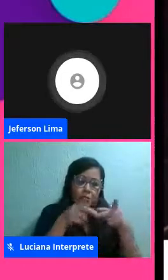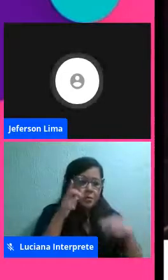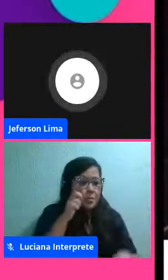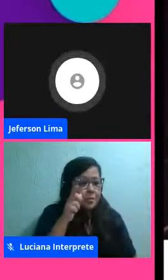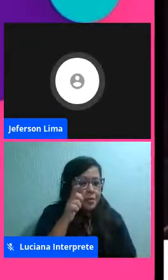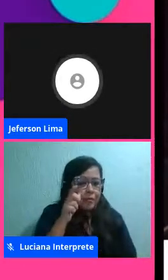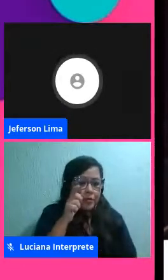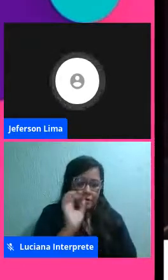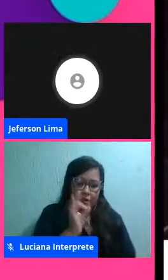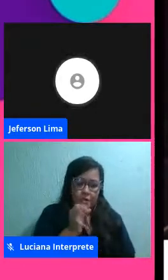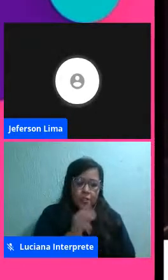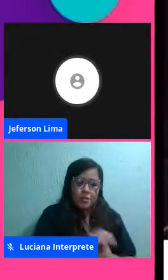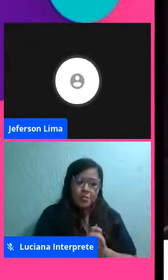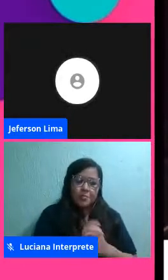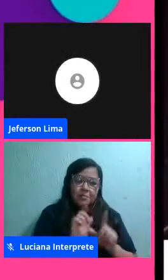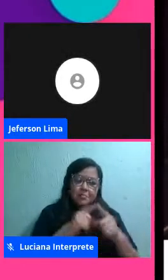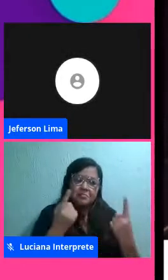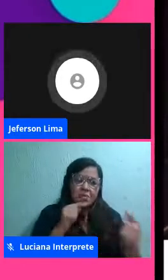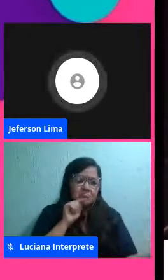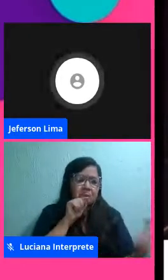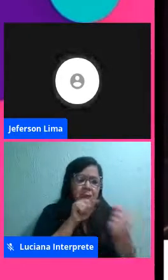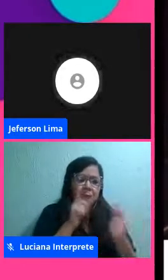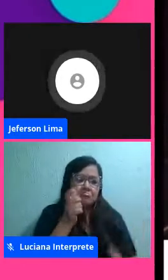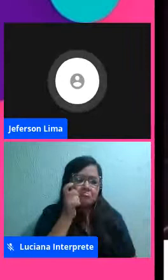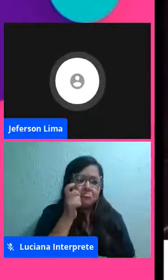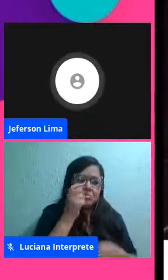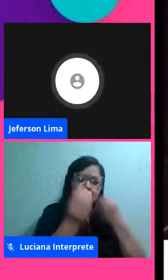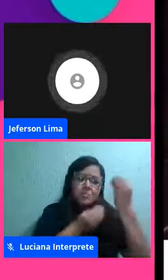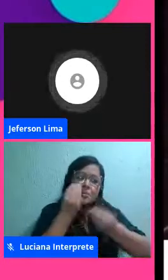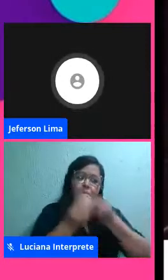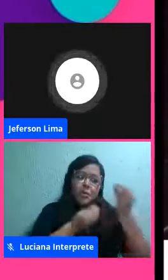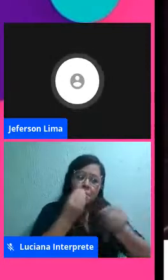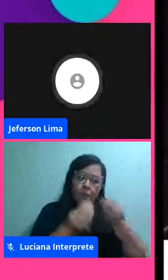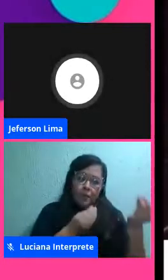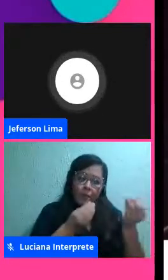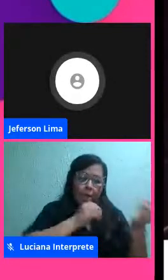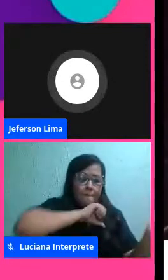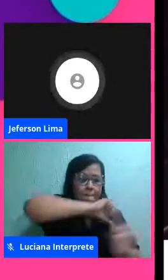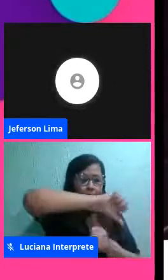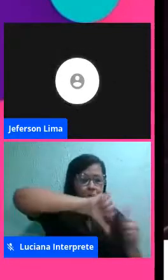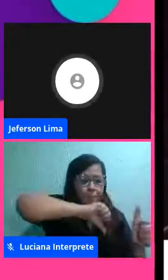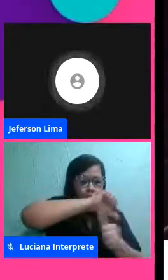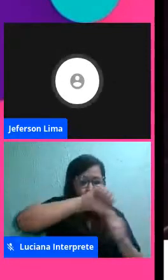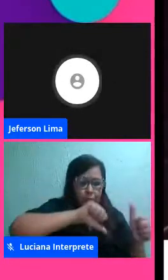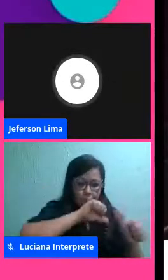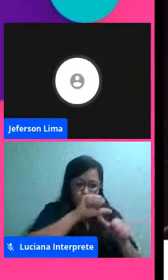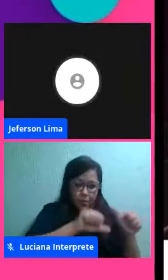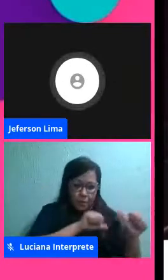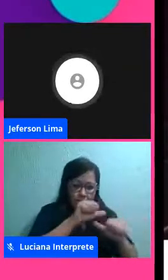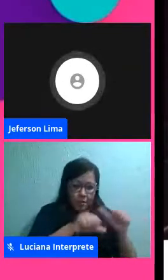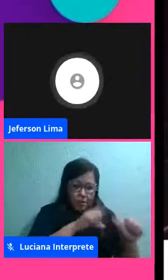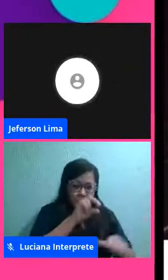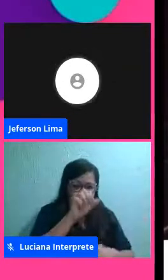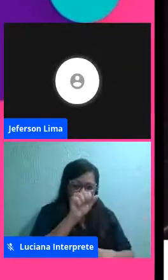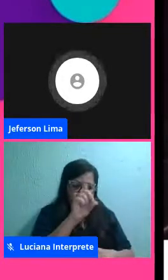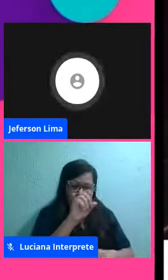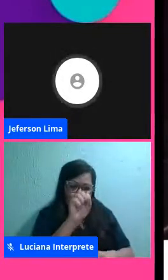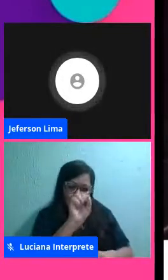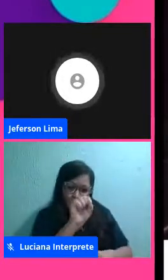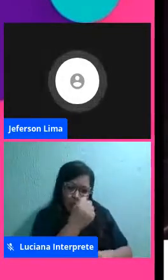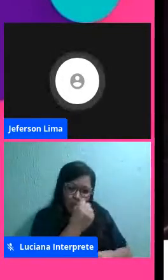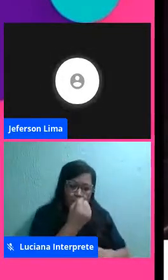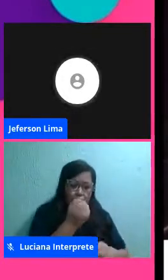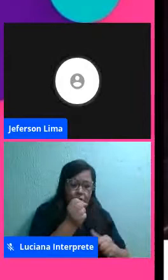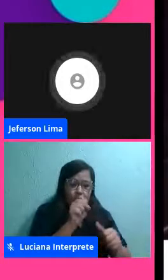qual a ideia de uma aplicação observável? É uma que, quando a gente muda um dado em um lugar, ele transmite esse dado para todos os lugares